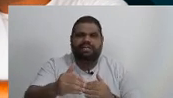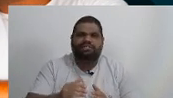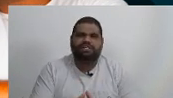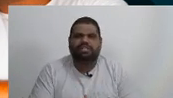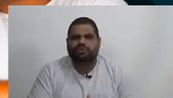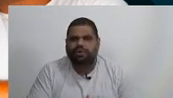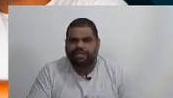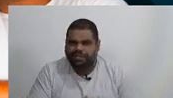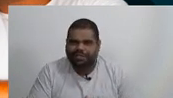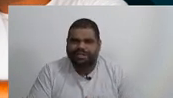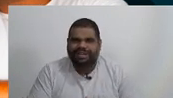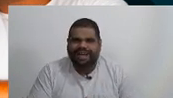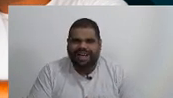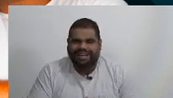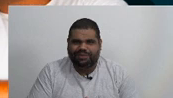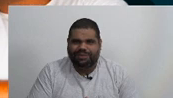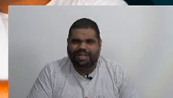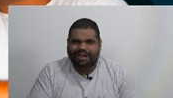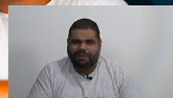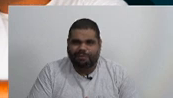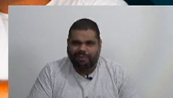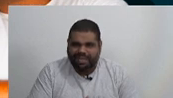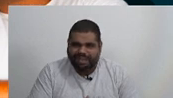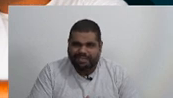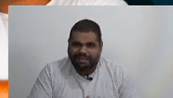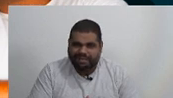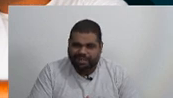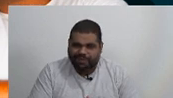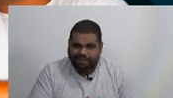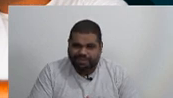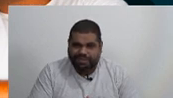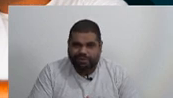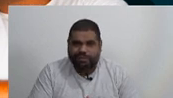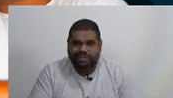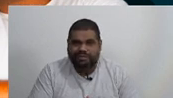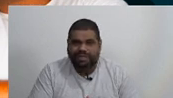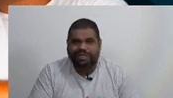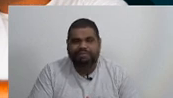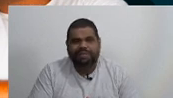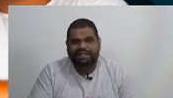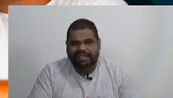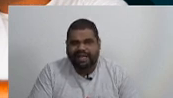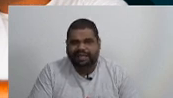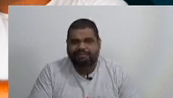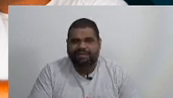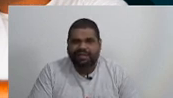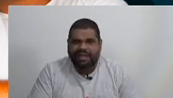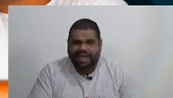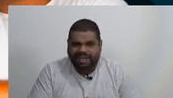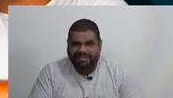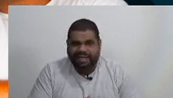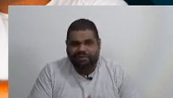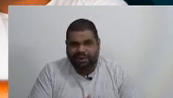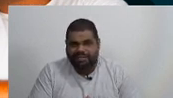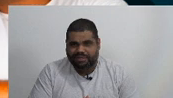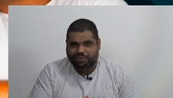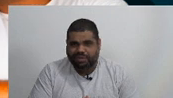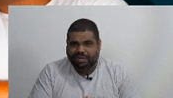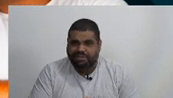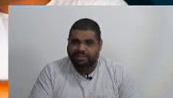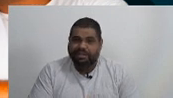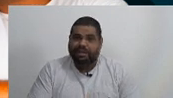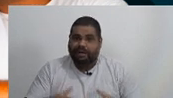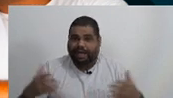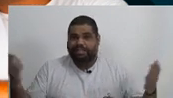dia seguinte a gente corrige aqui no canal, beleza? Então, se você não conhecia, tá aí. Essa é a correção